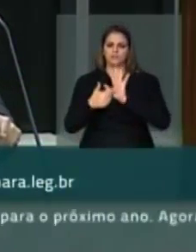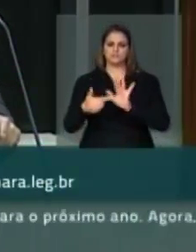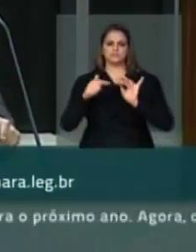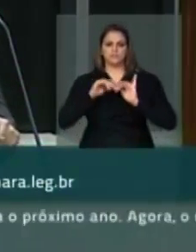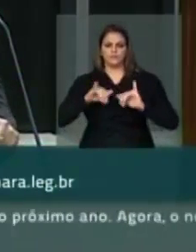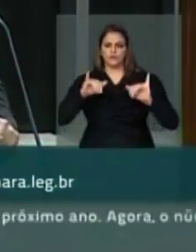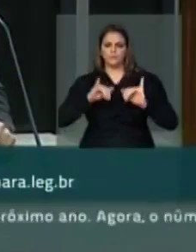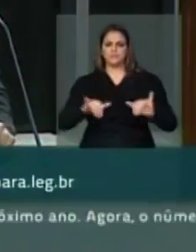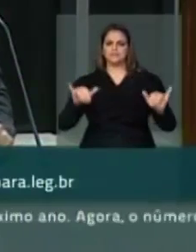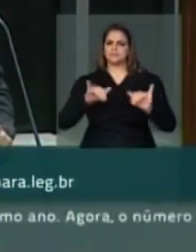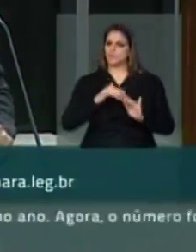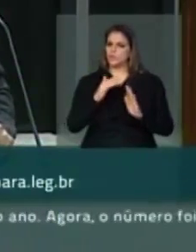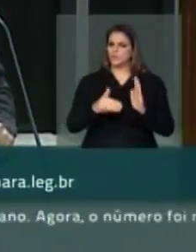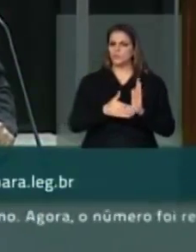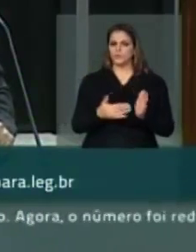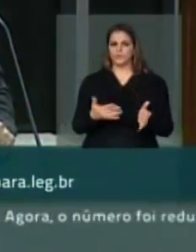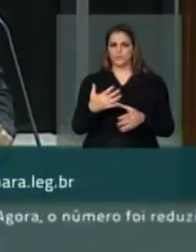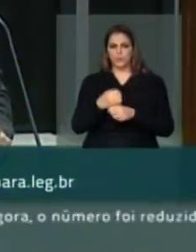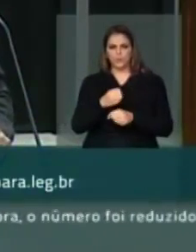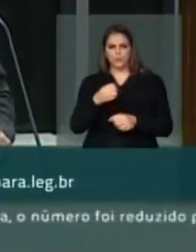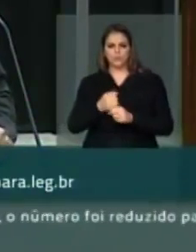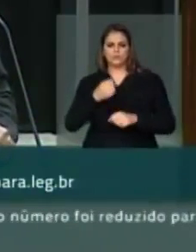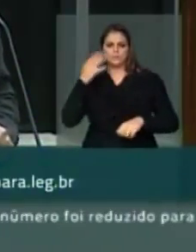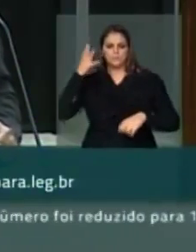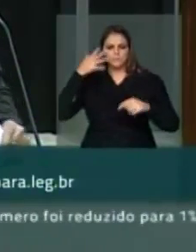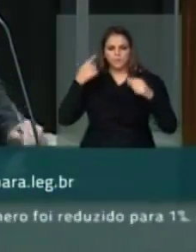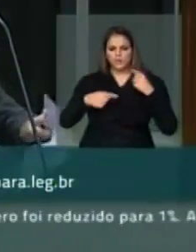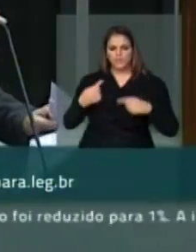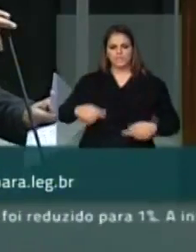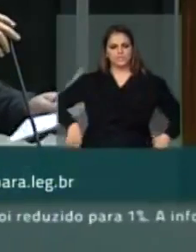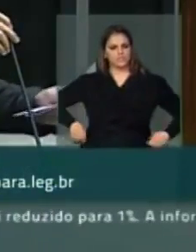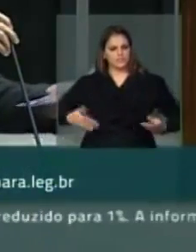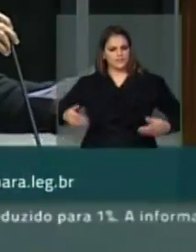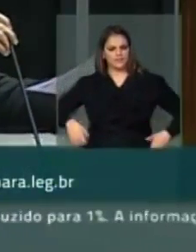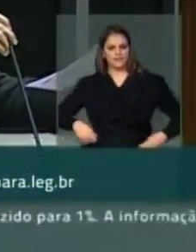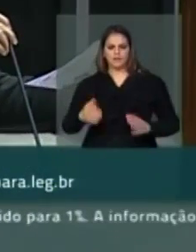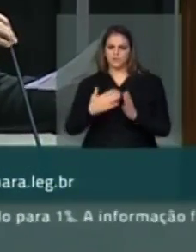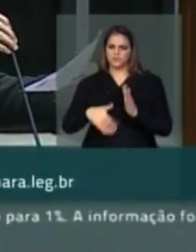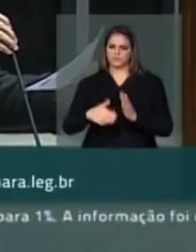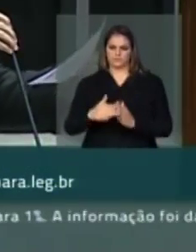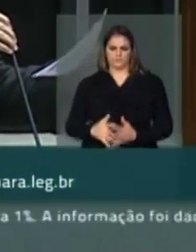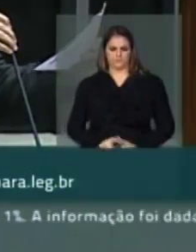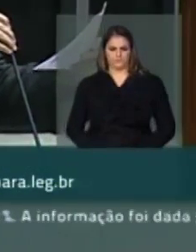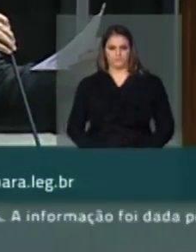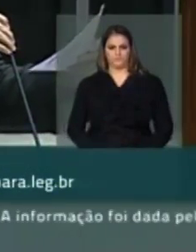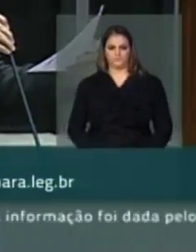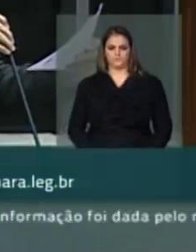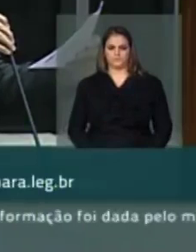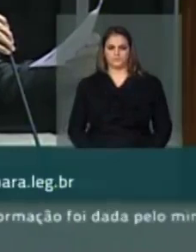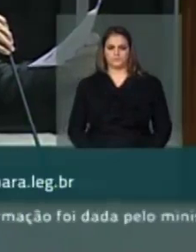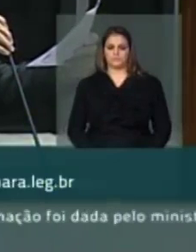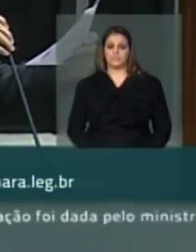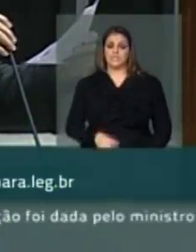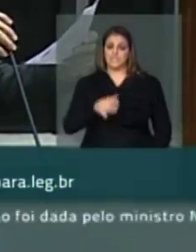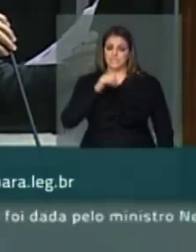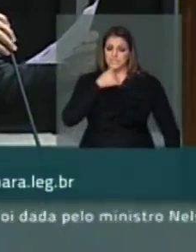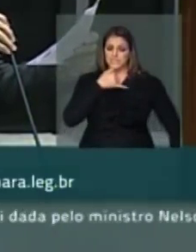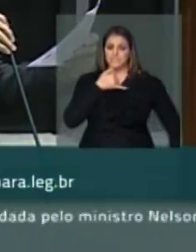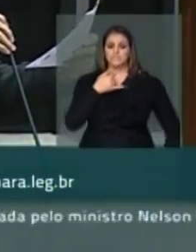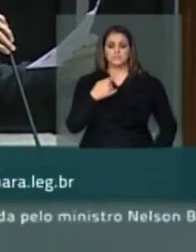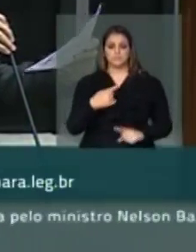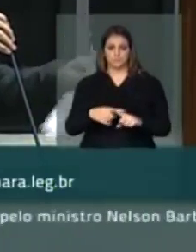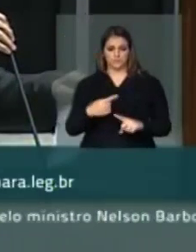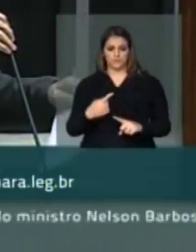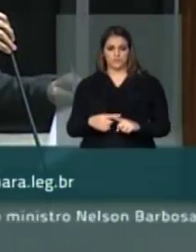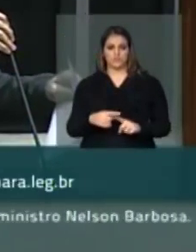aos cidadãos informações sobre as políticas, sobre os gastos dos recursos públicos. Infelizmente, no entanto, quero